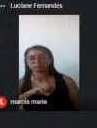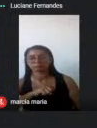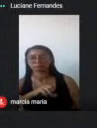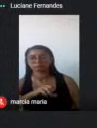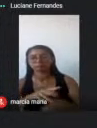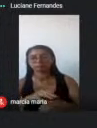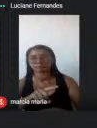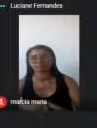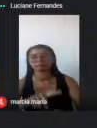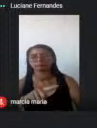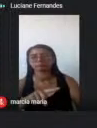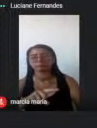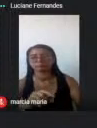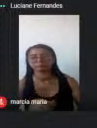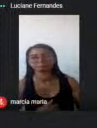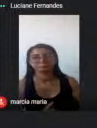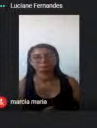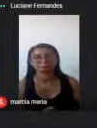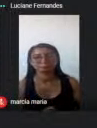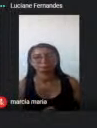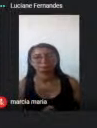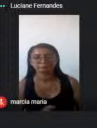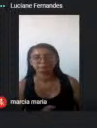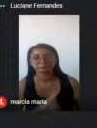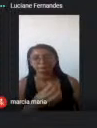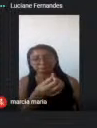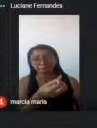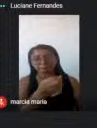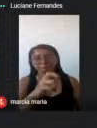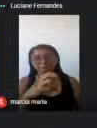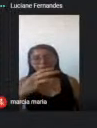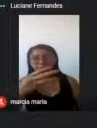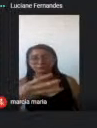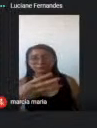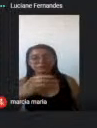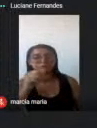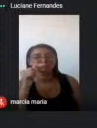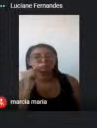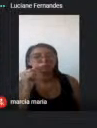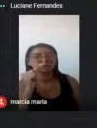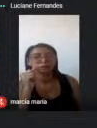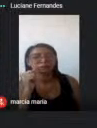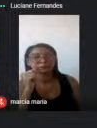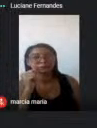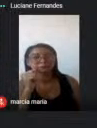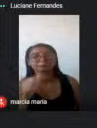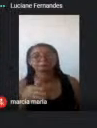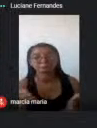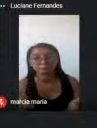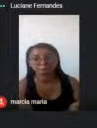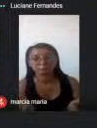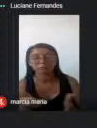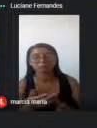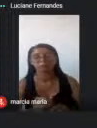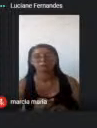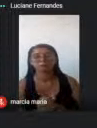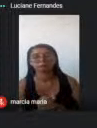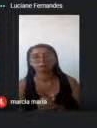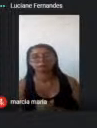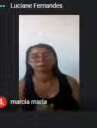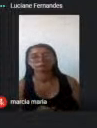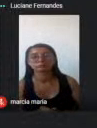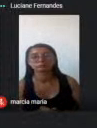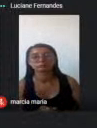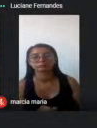boletim nacional, e 653 mulheres, ou seja, é